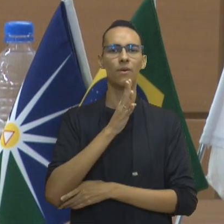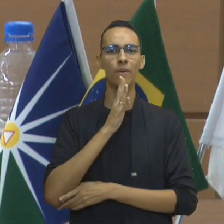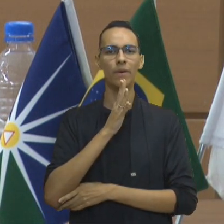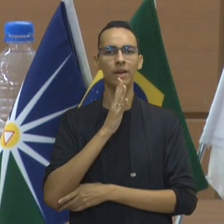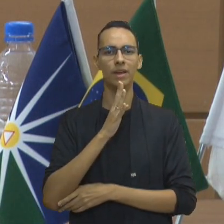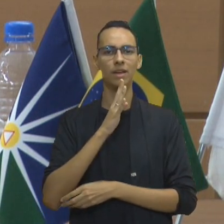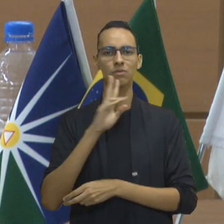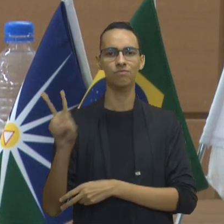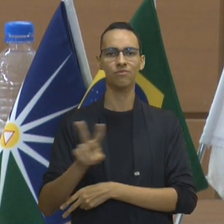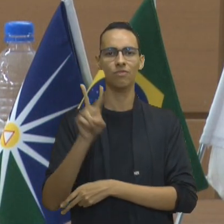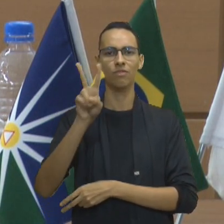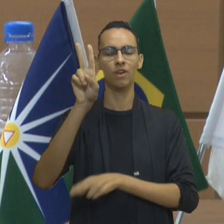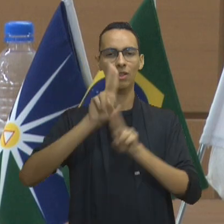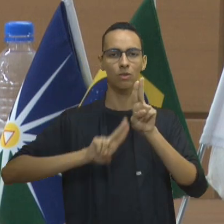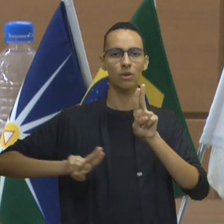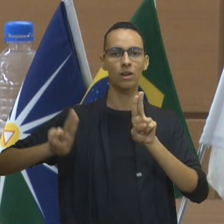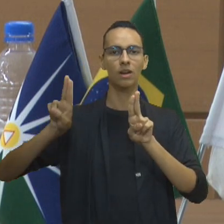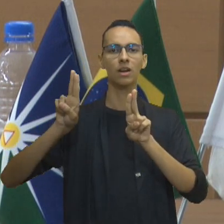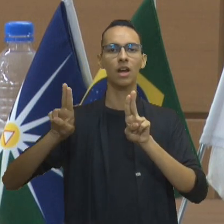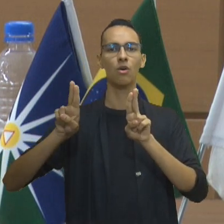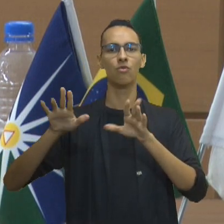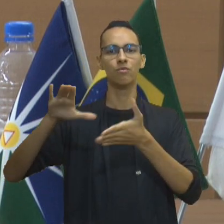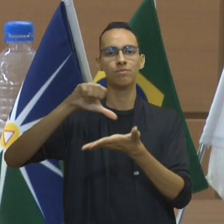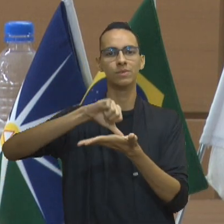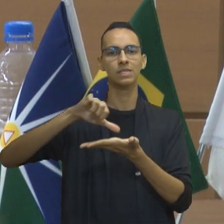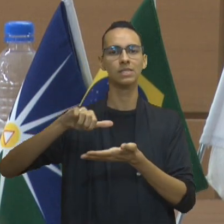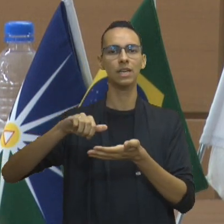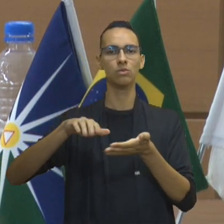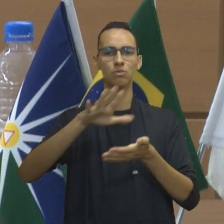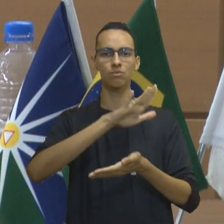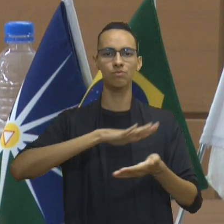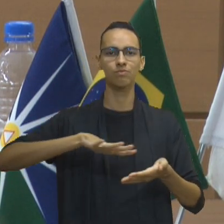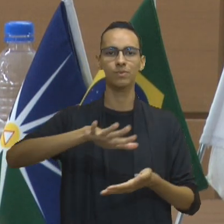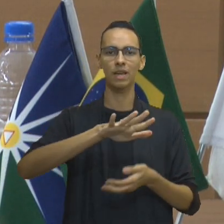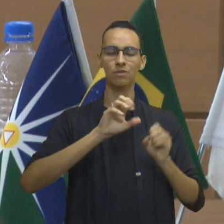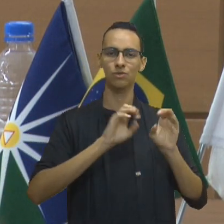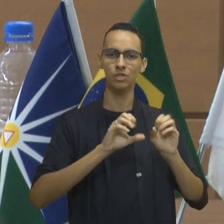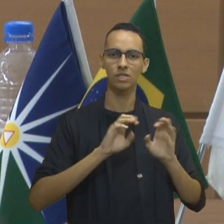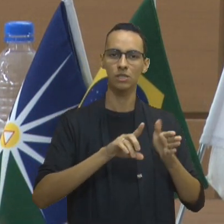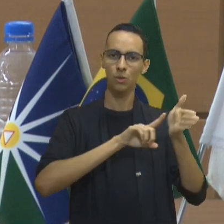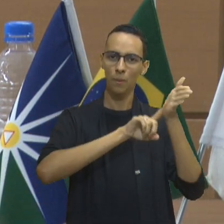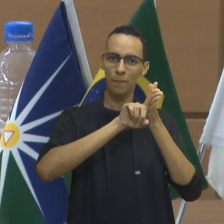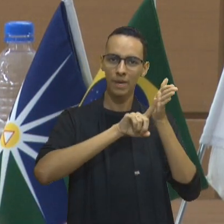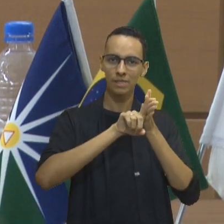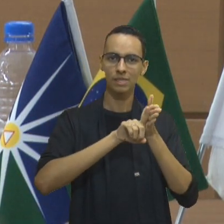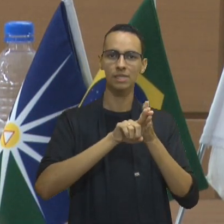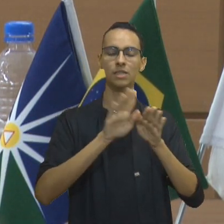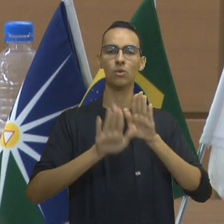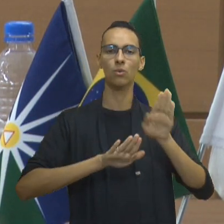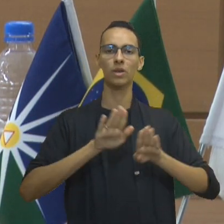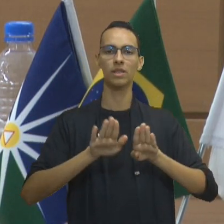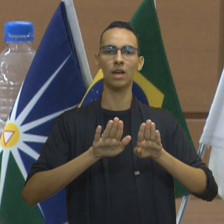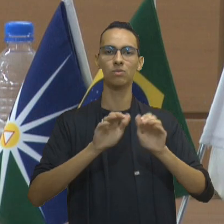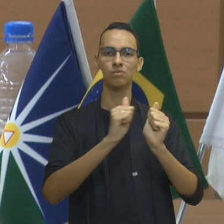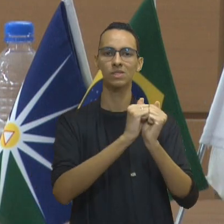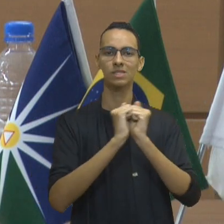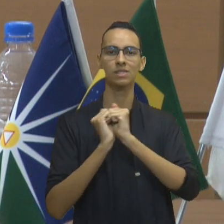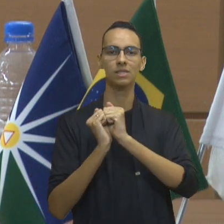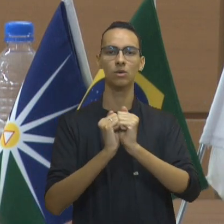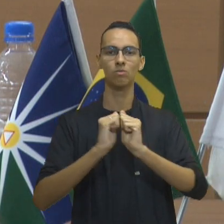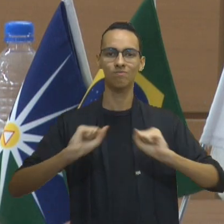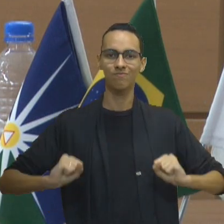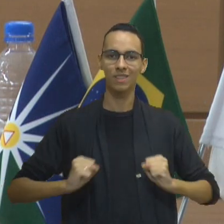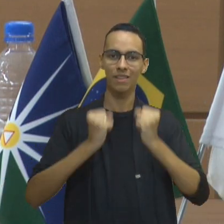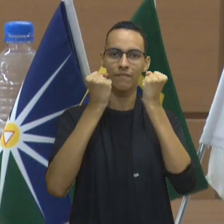da UFO enquanto centro de ensino, pesquisa, inovação e cuidado, se unam em defesa